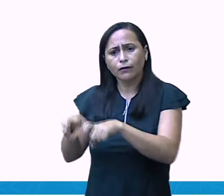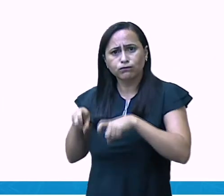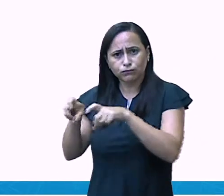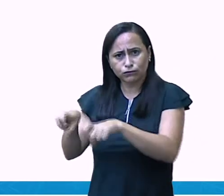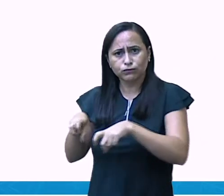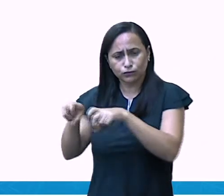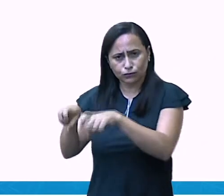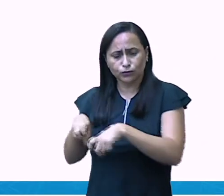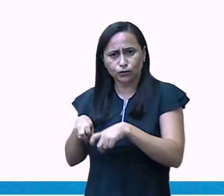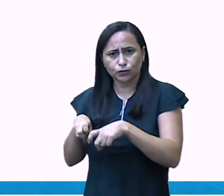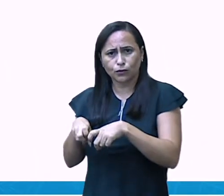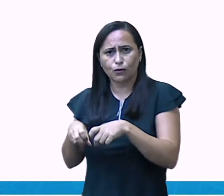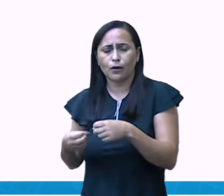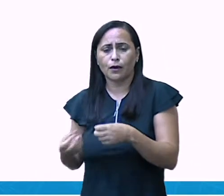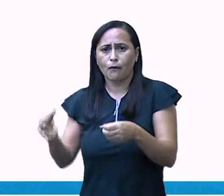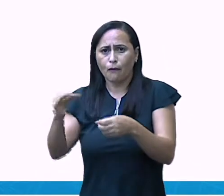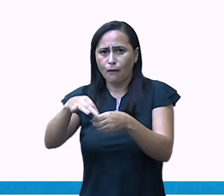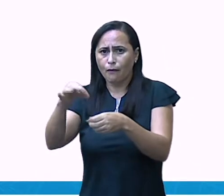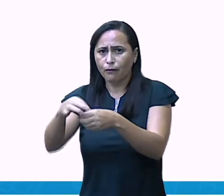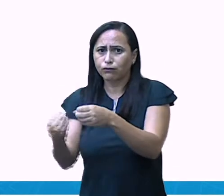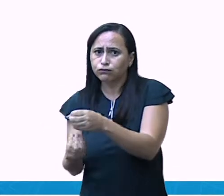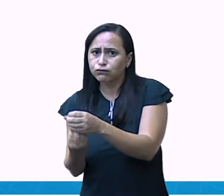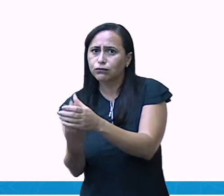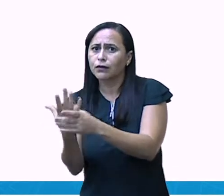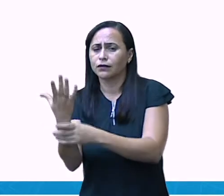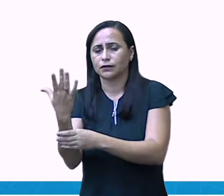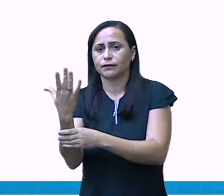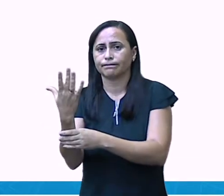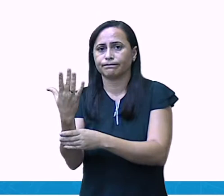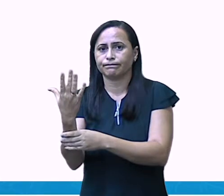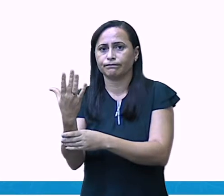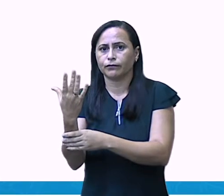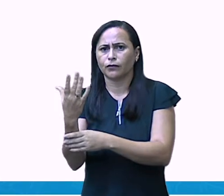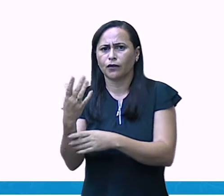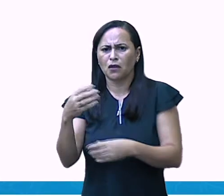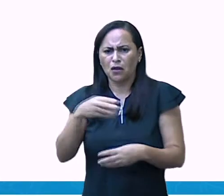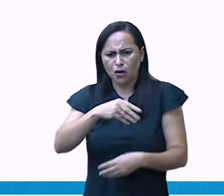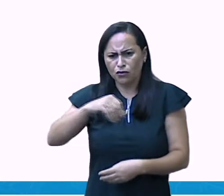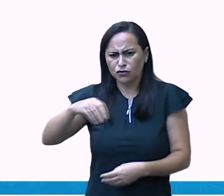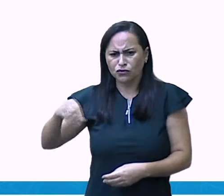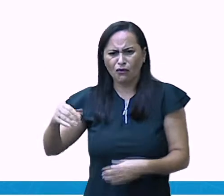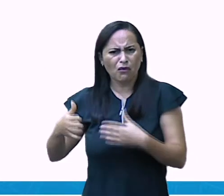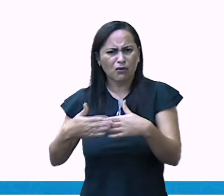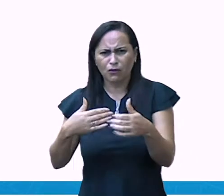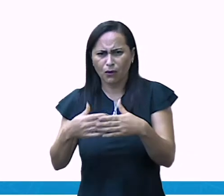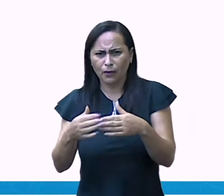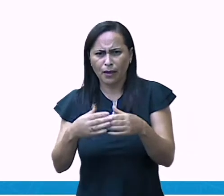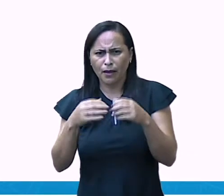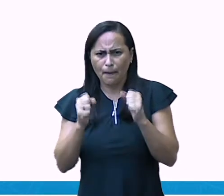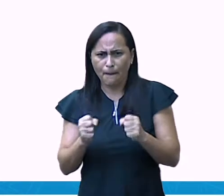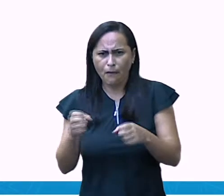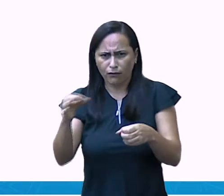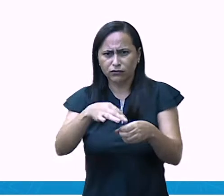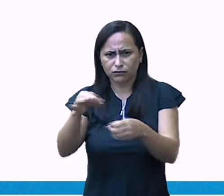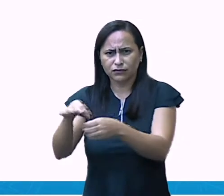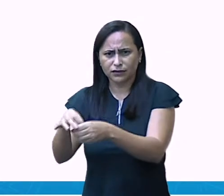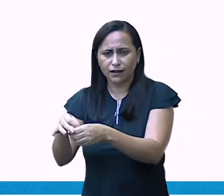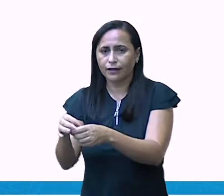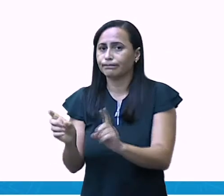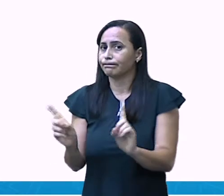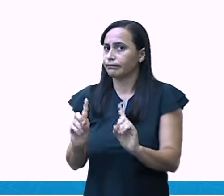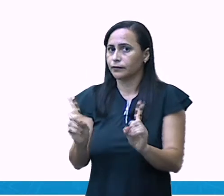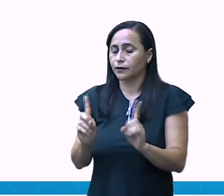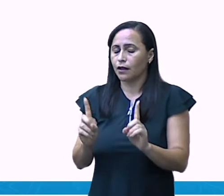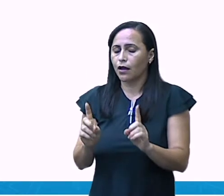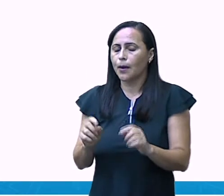solo nasce as plantas? Qualquer solo é possível cultivar? Não, existe um solo próprio